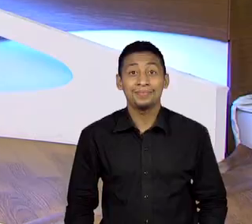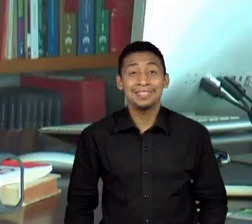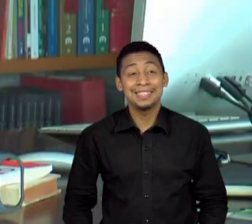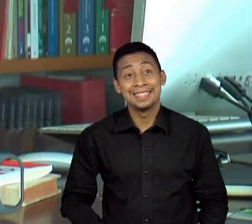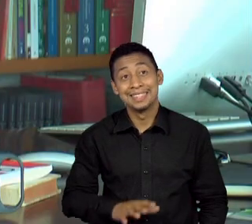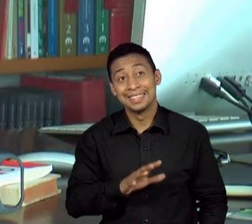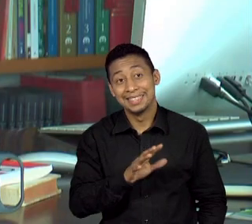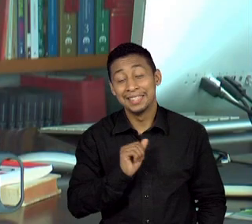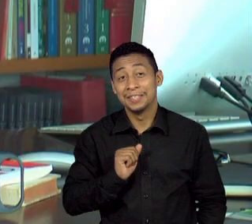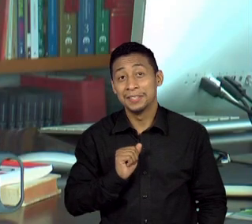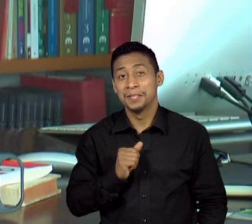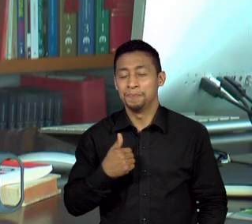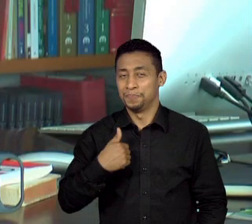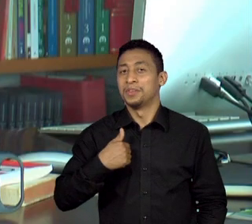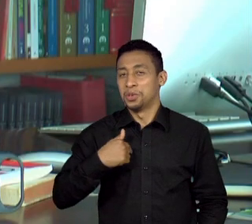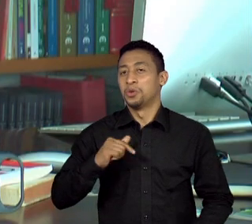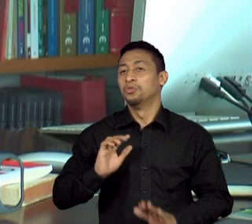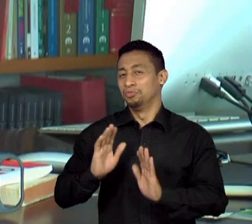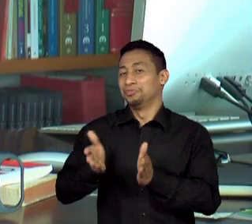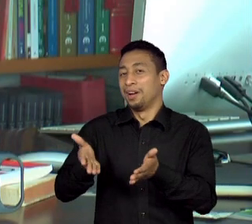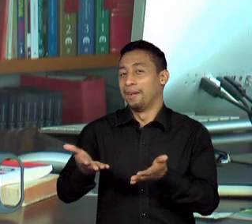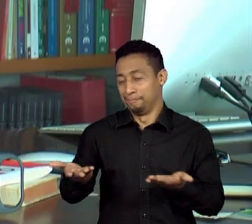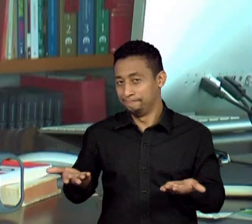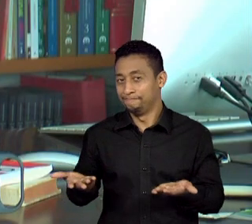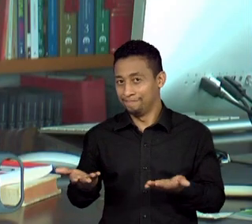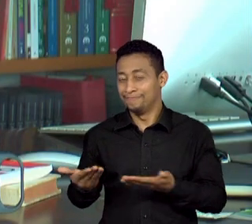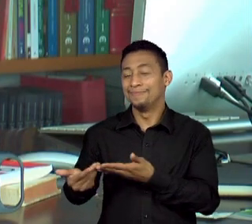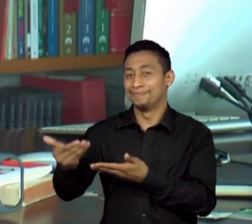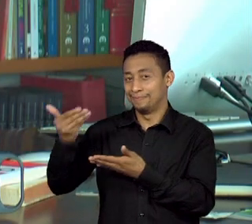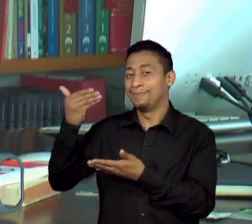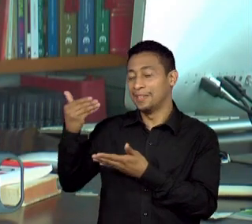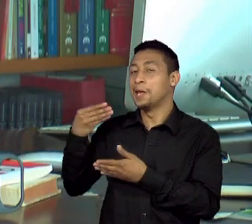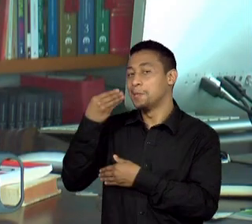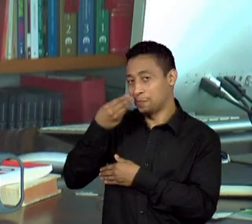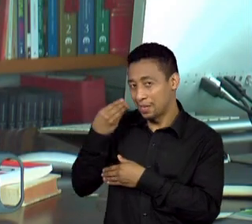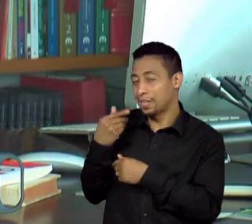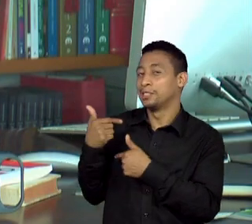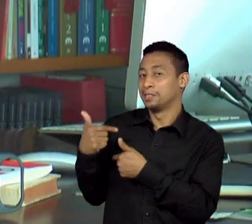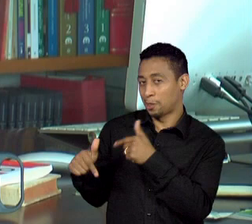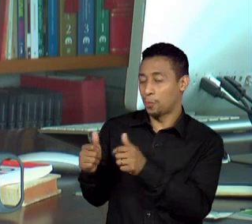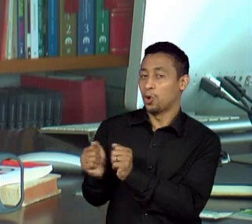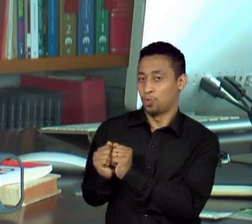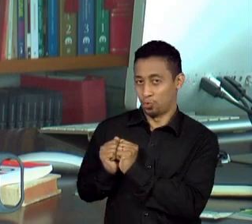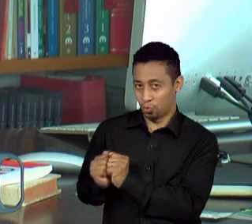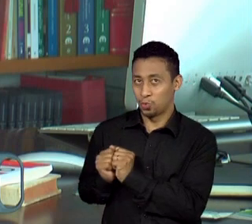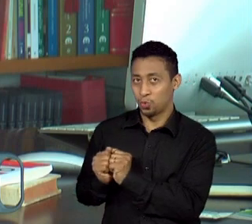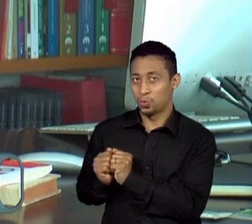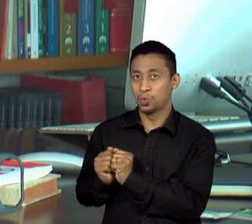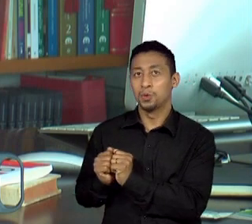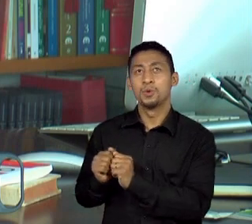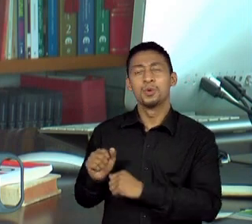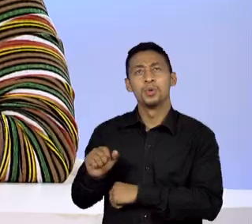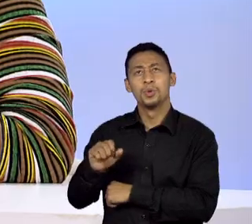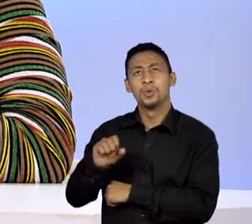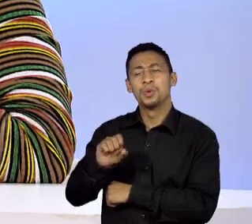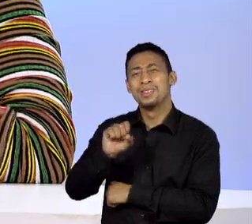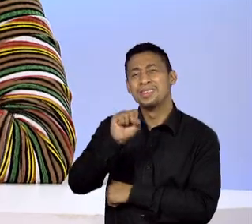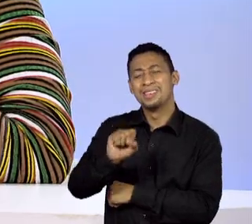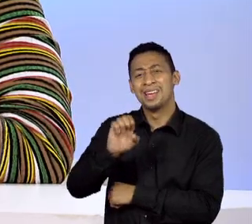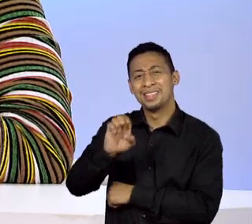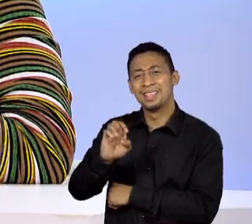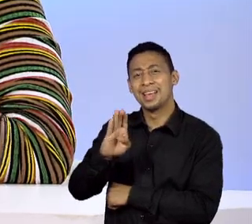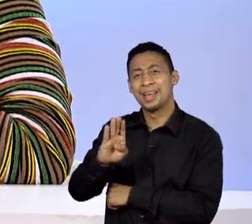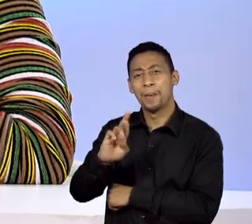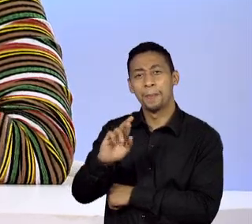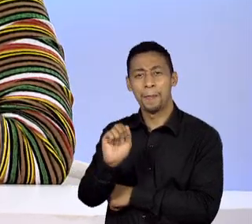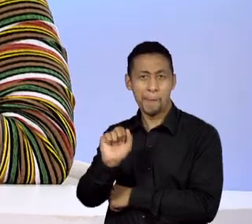Eu já tive algumas experiências no Mr. Brown, uma equipe